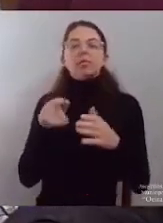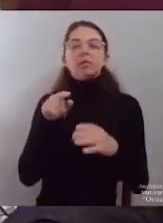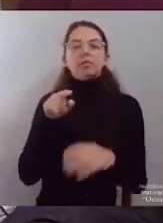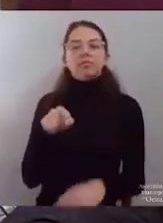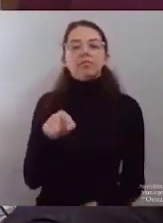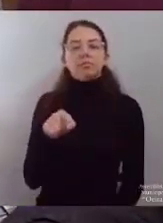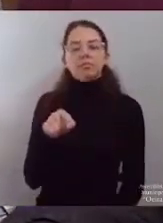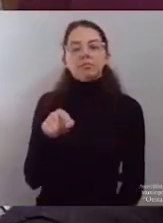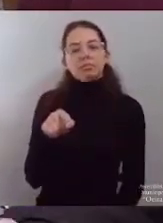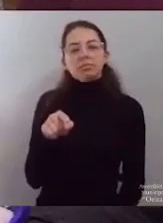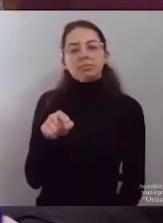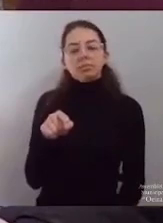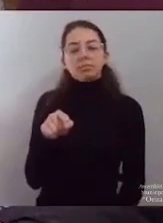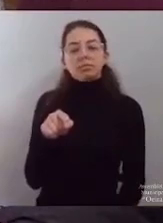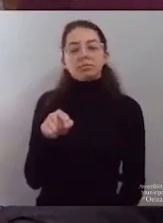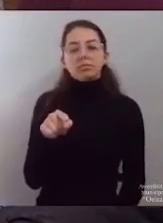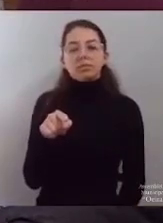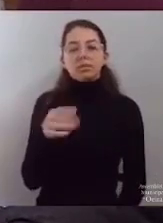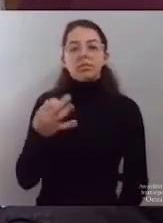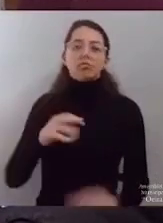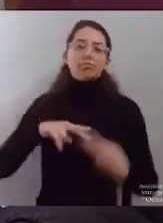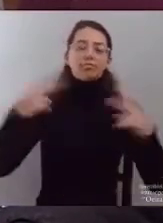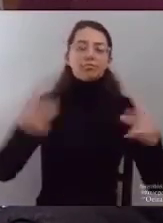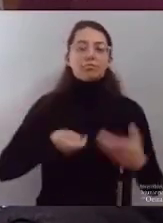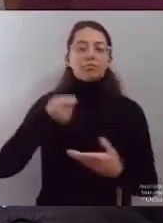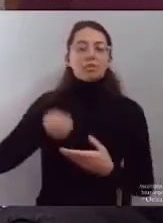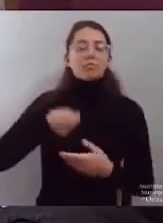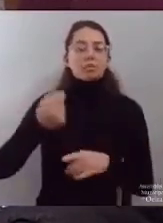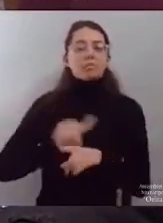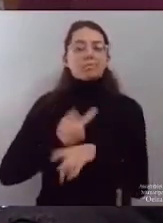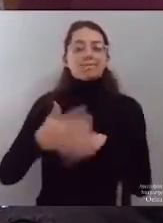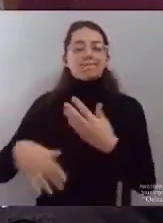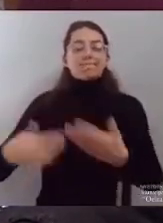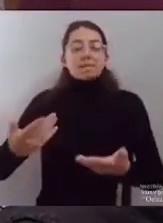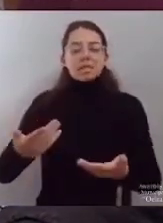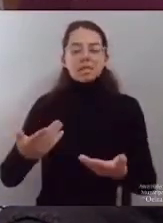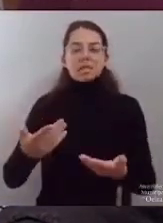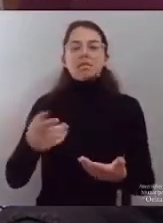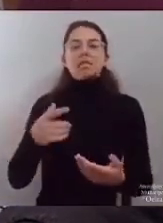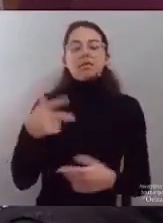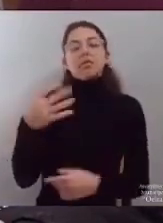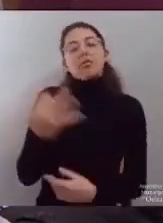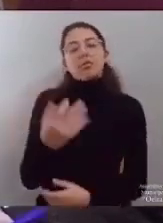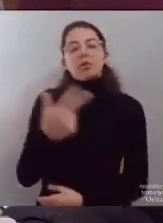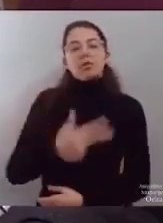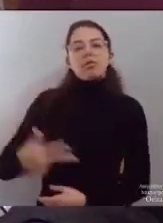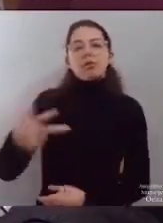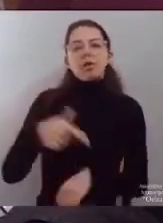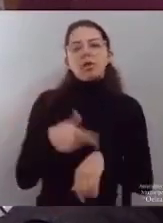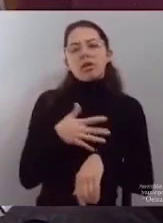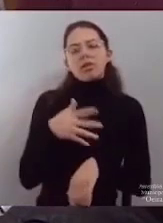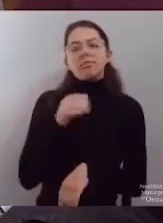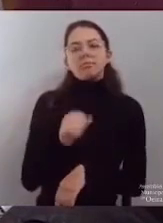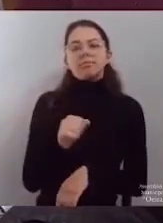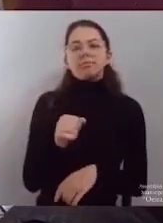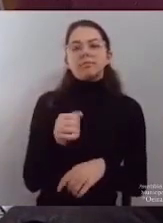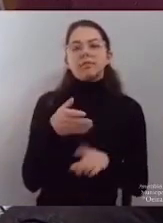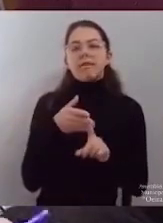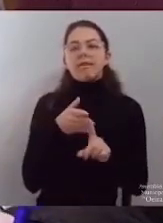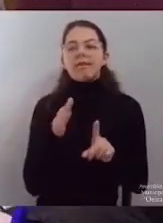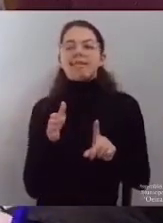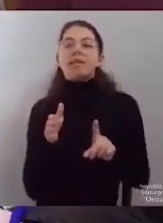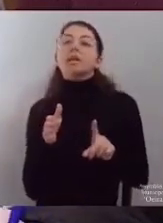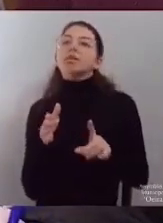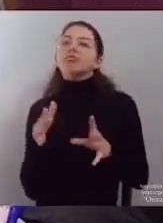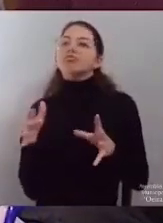por conta da Câmara Municipal de Oeiras. Sabemos que nos tempos da Troika conseguiu escapar a ser extinta, mas nem com